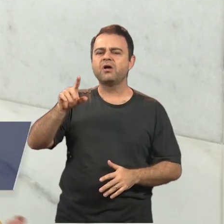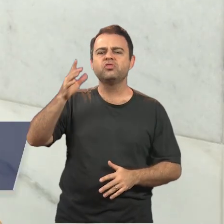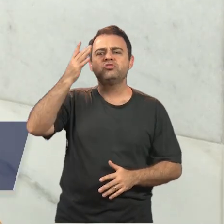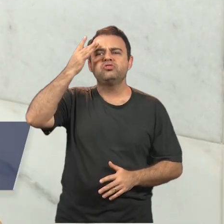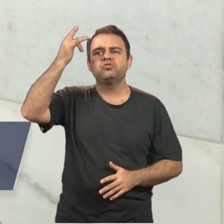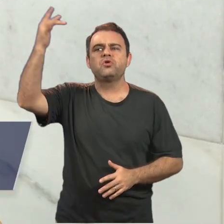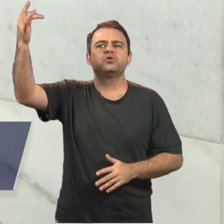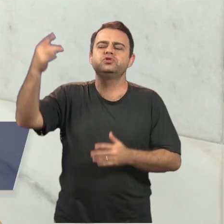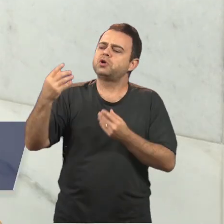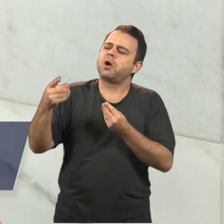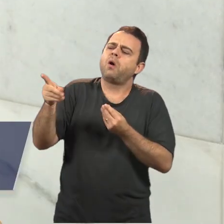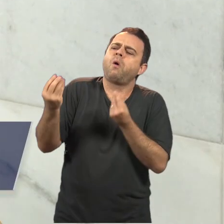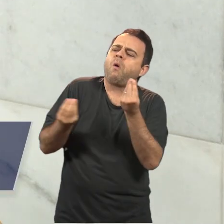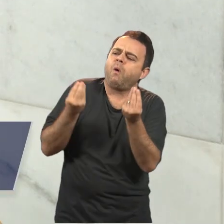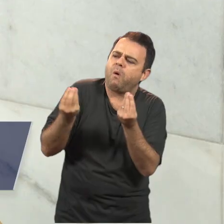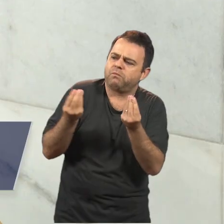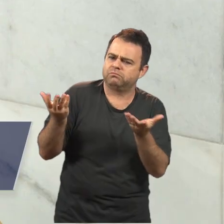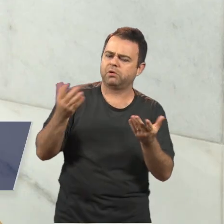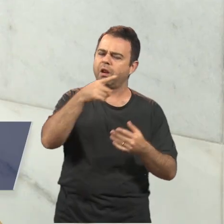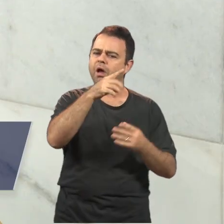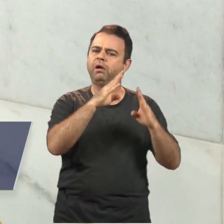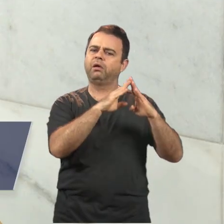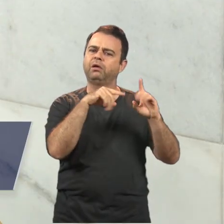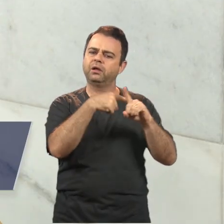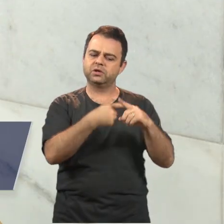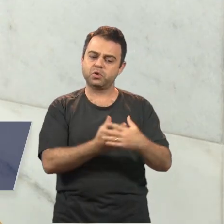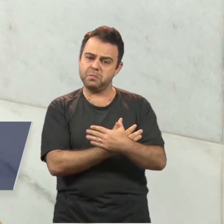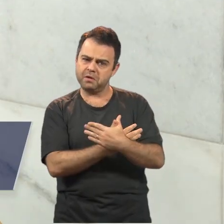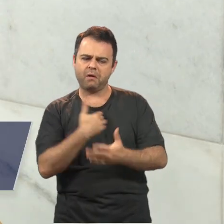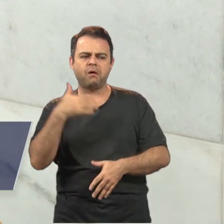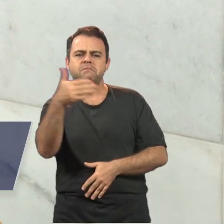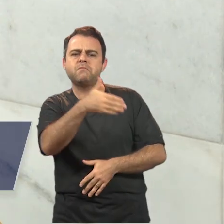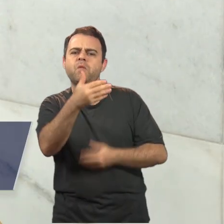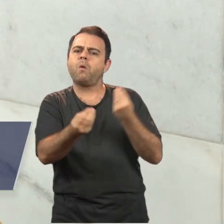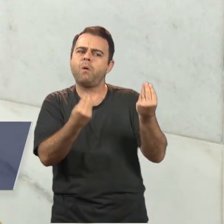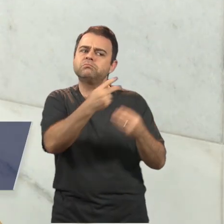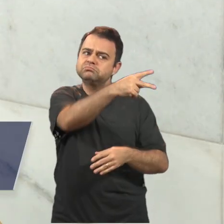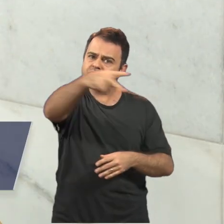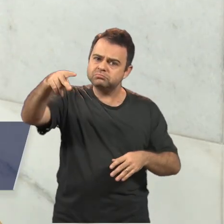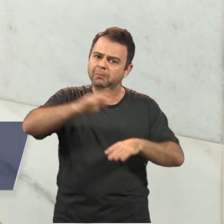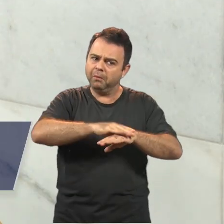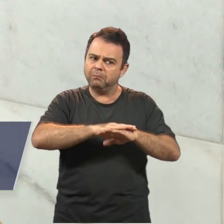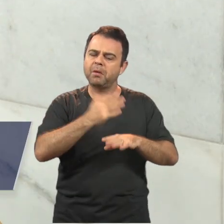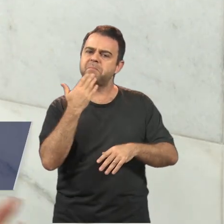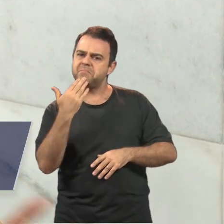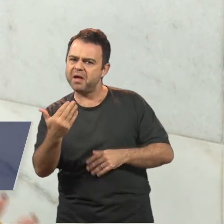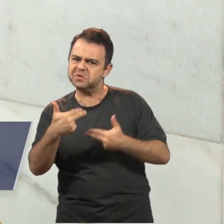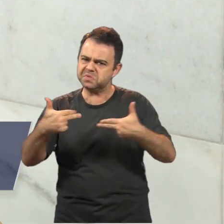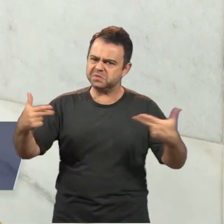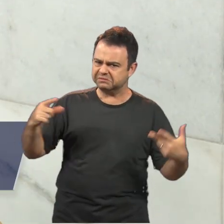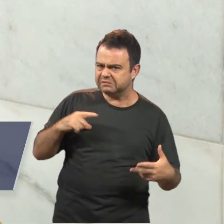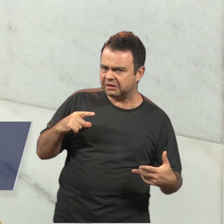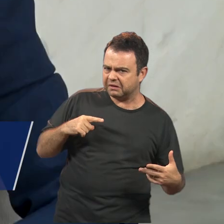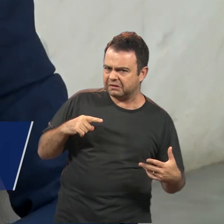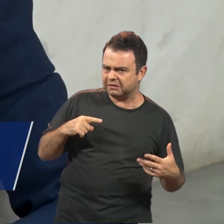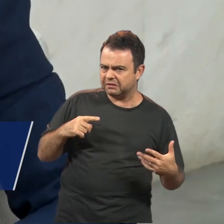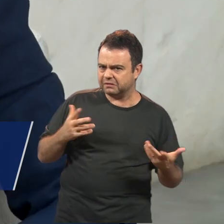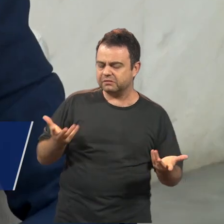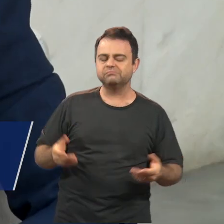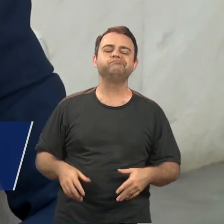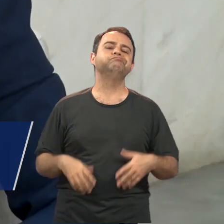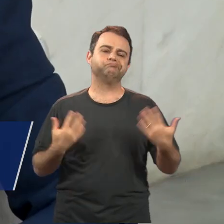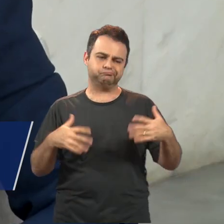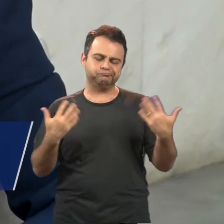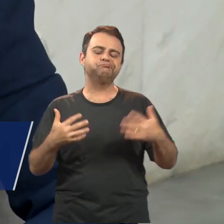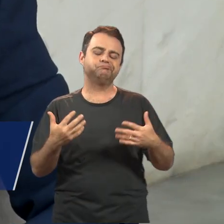com essas pessoas que o acompanham na Igreja Universal. Eles também trazem demandas aqui para o Poder Legislativo? Tem alguma relação?